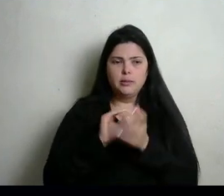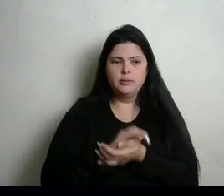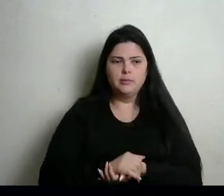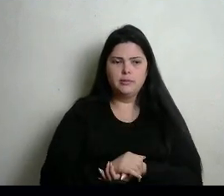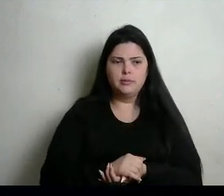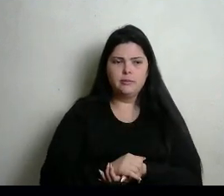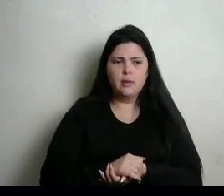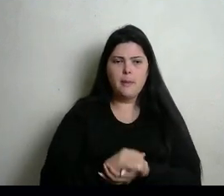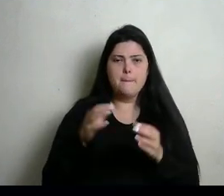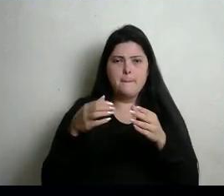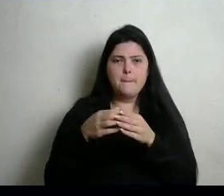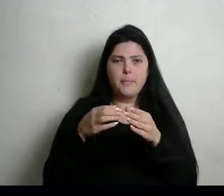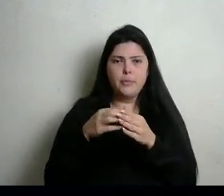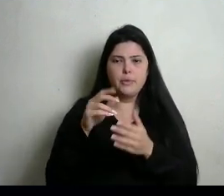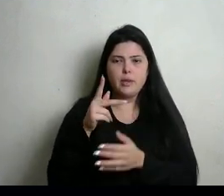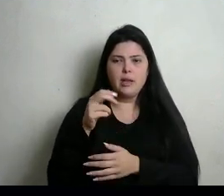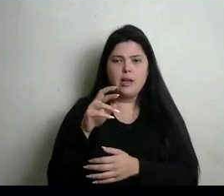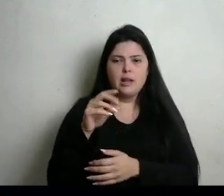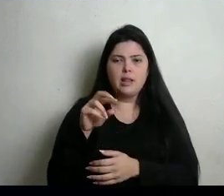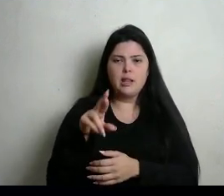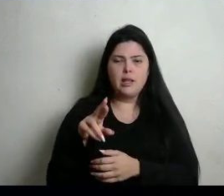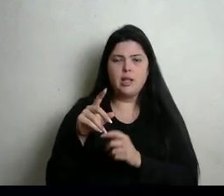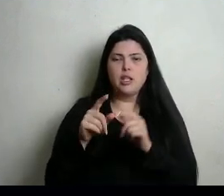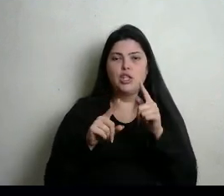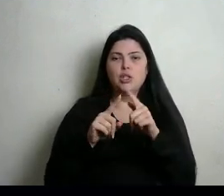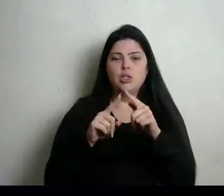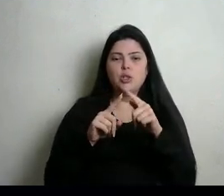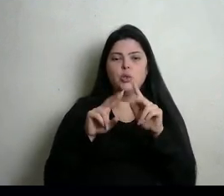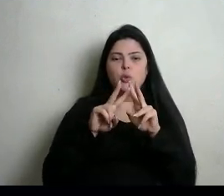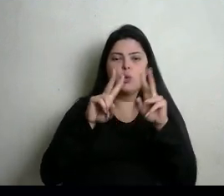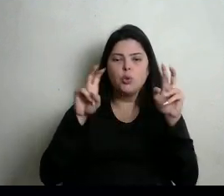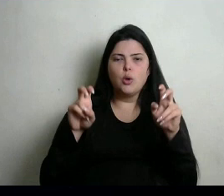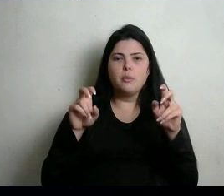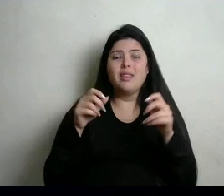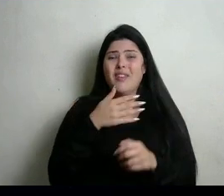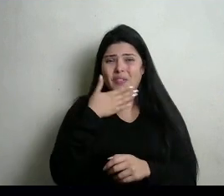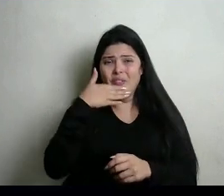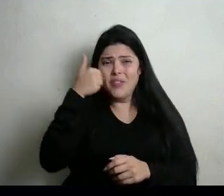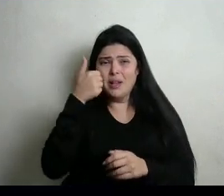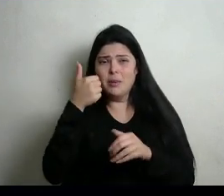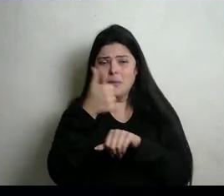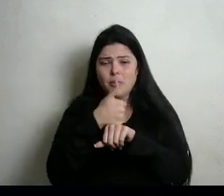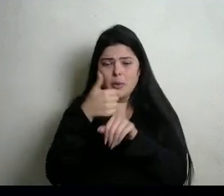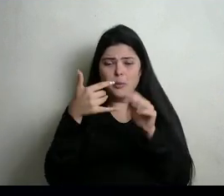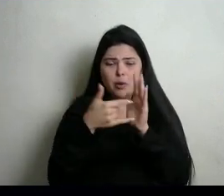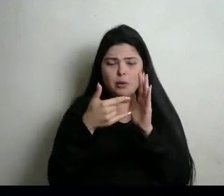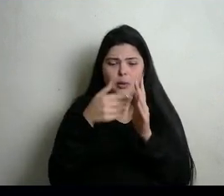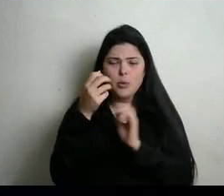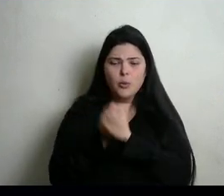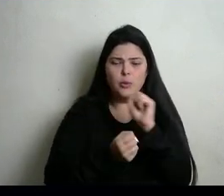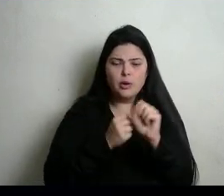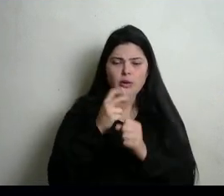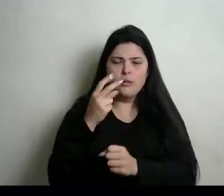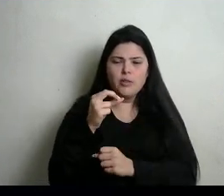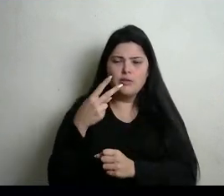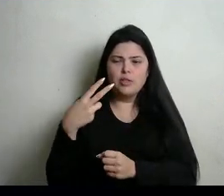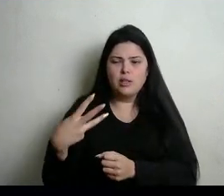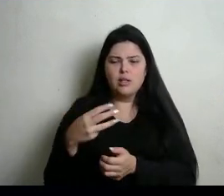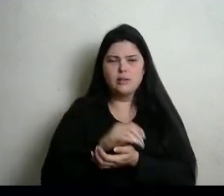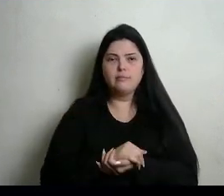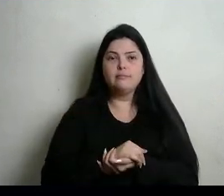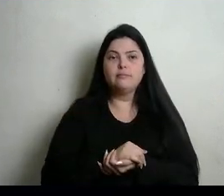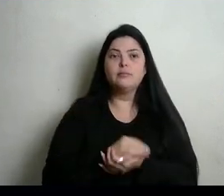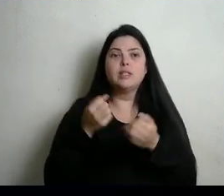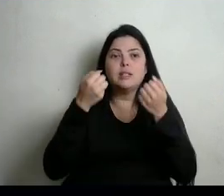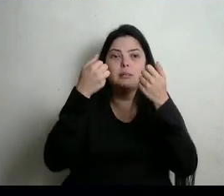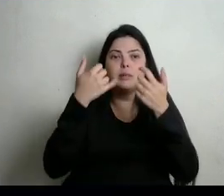do Harder, e o título da matéria era Ainda vale a pena ser programador em 2023? E aí, na descrição, nós